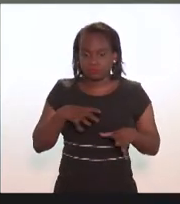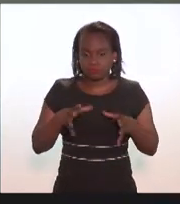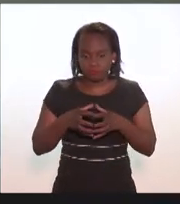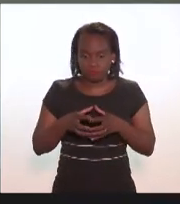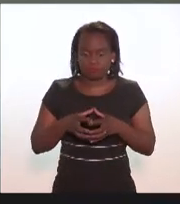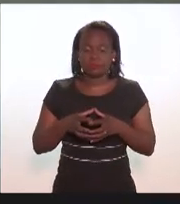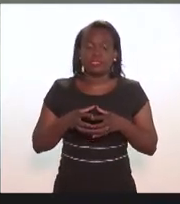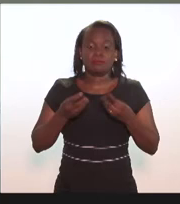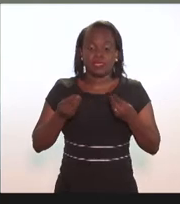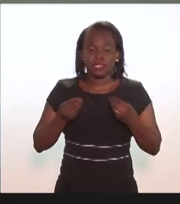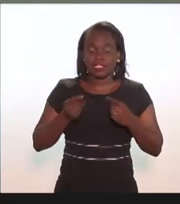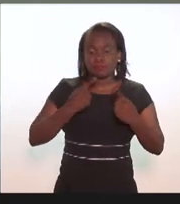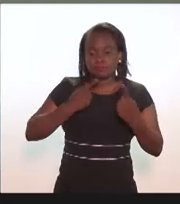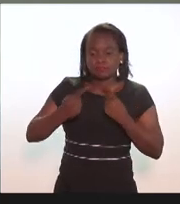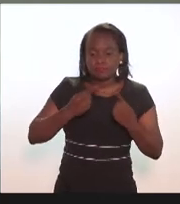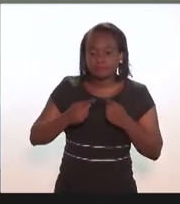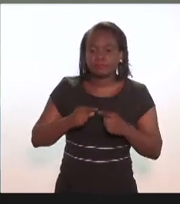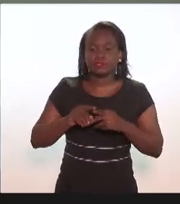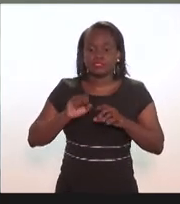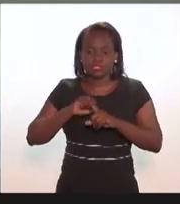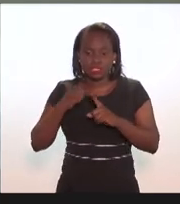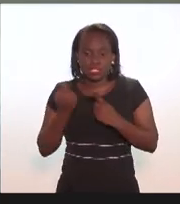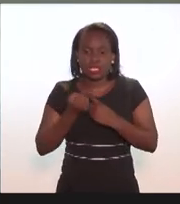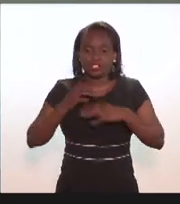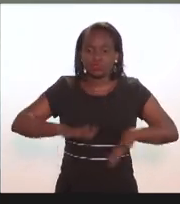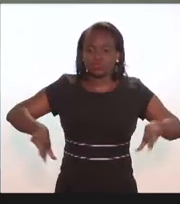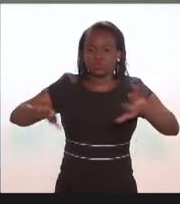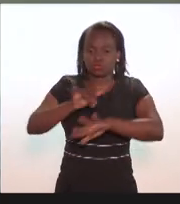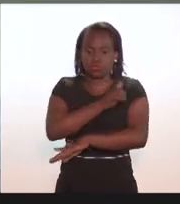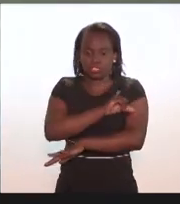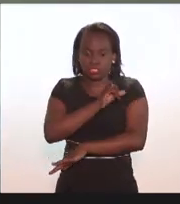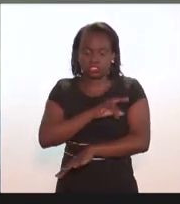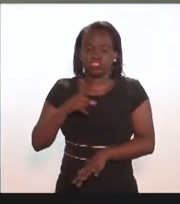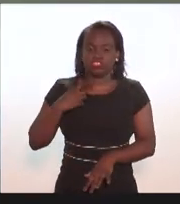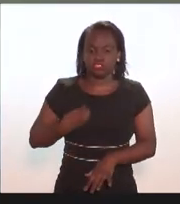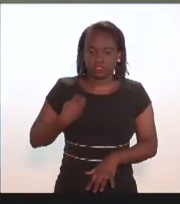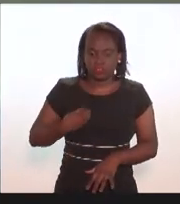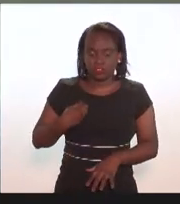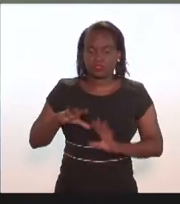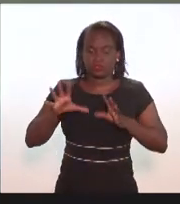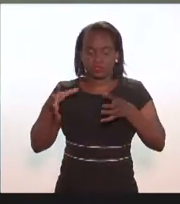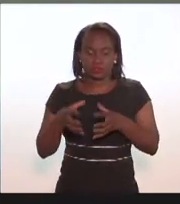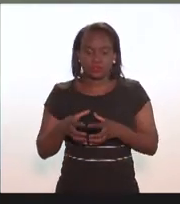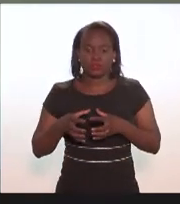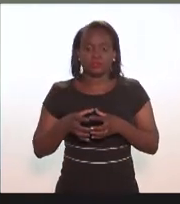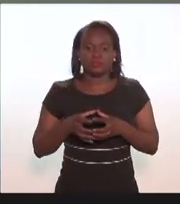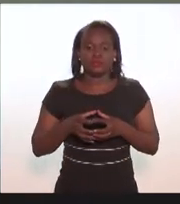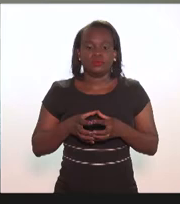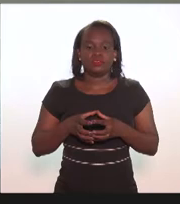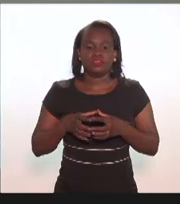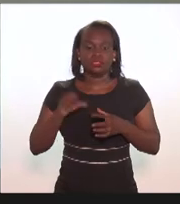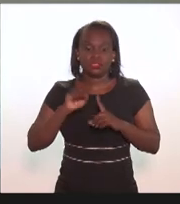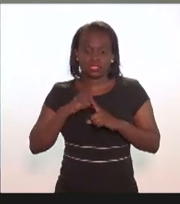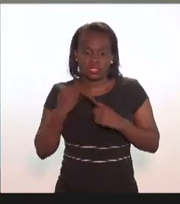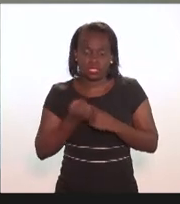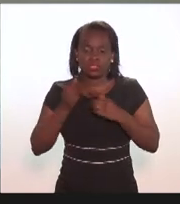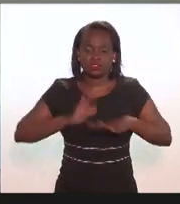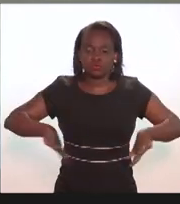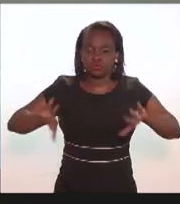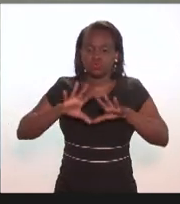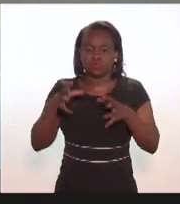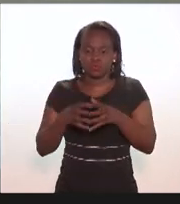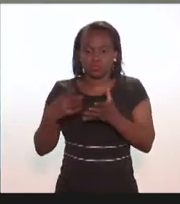gente possa abrir um diálogo amplo com a sociedade fluminense. Vão estar presentes nesse comitê a sociedade civil